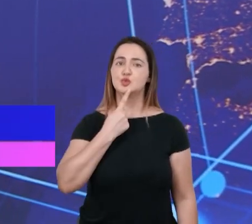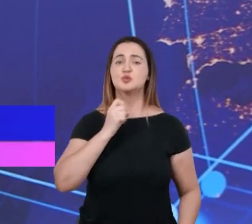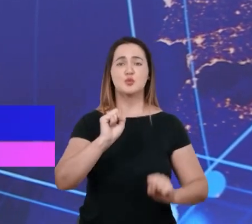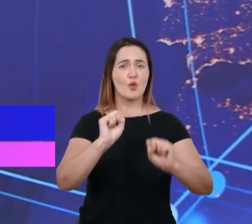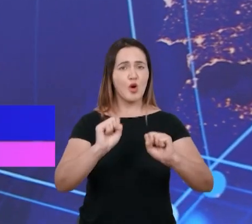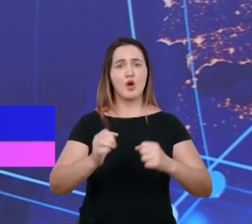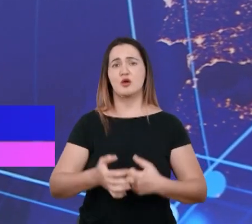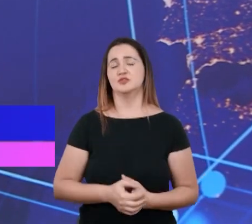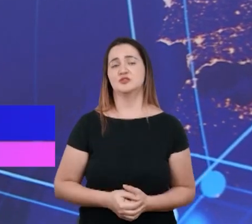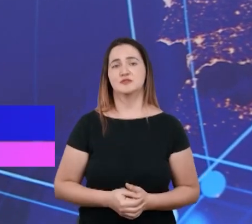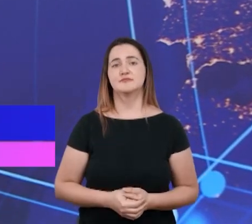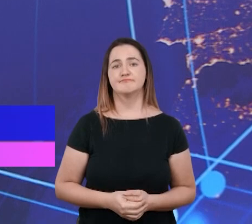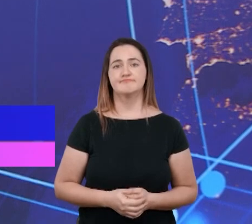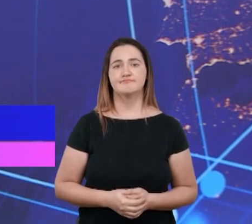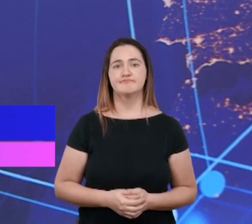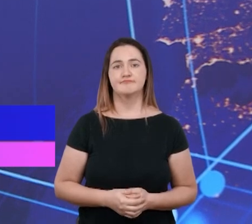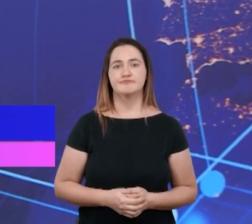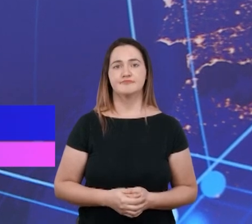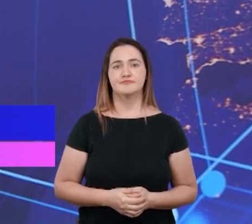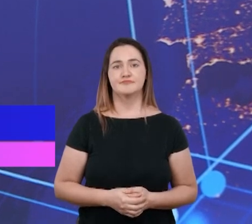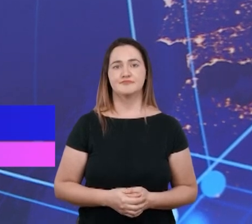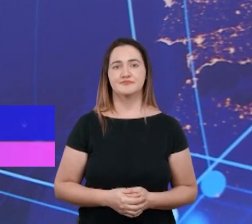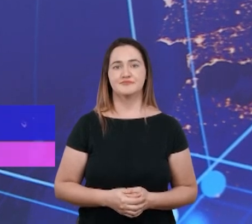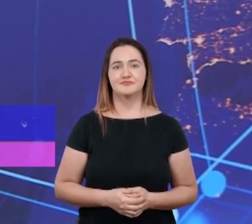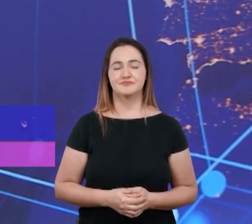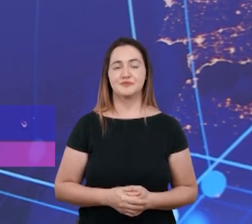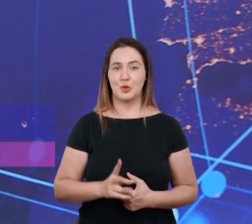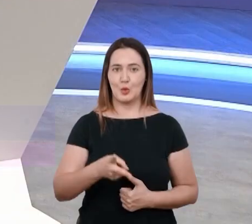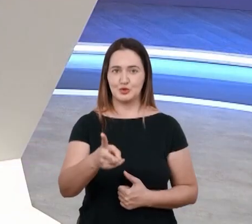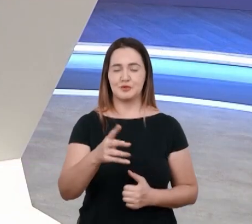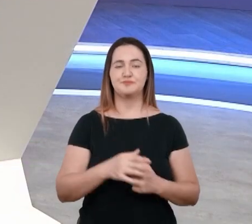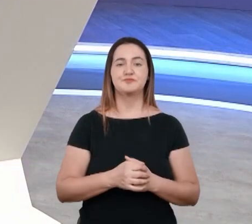enfrentar um castigo com consequências eternas.